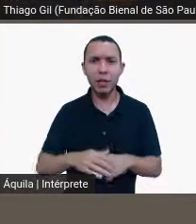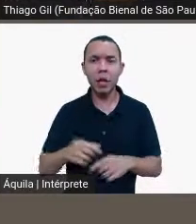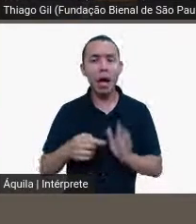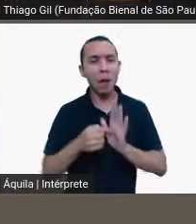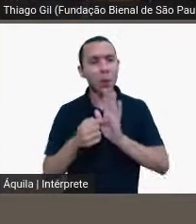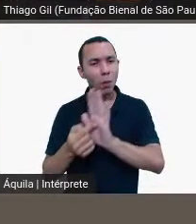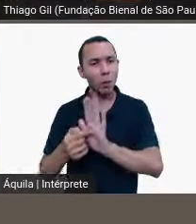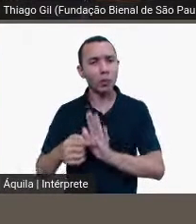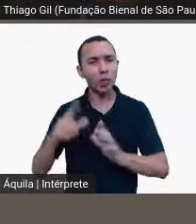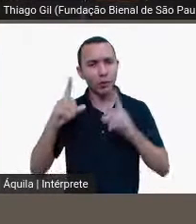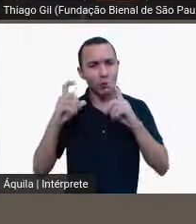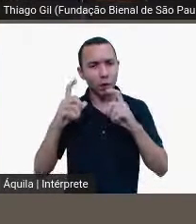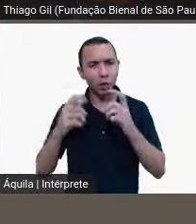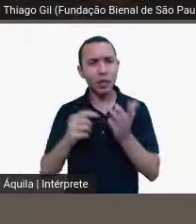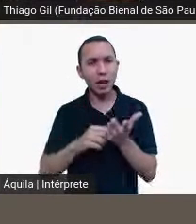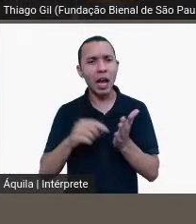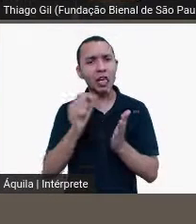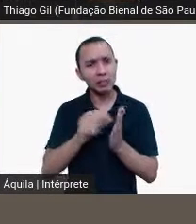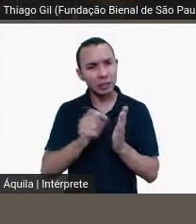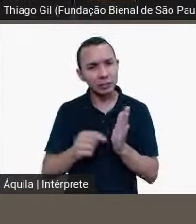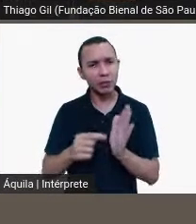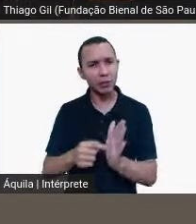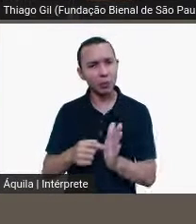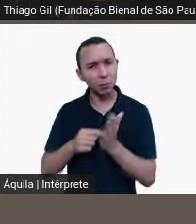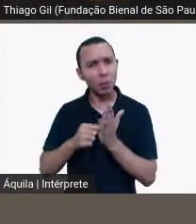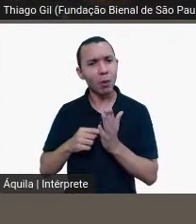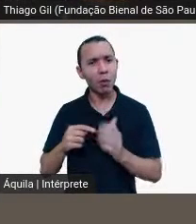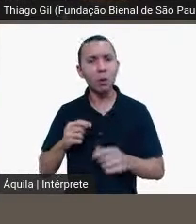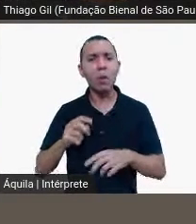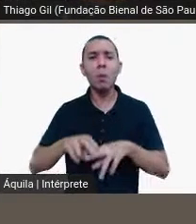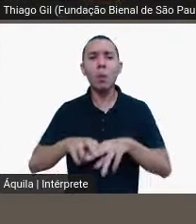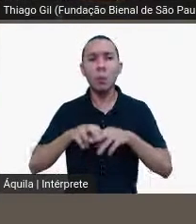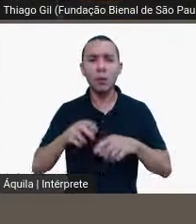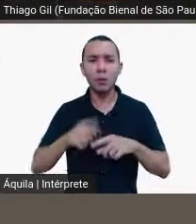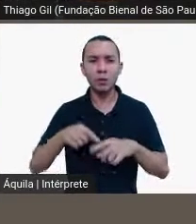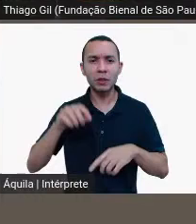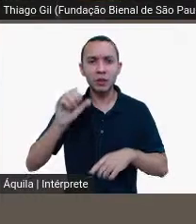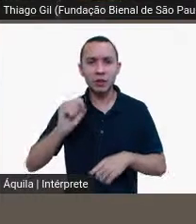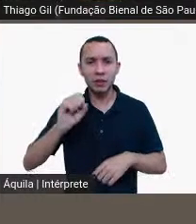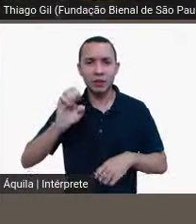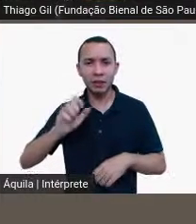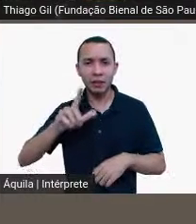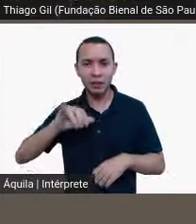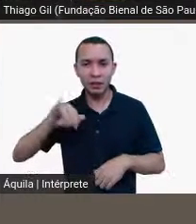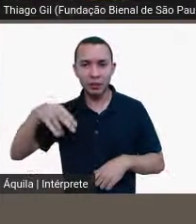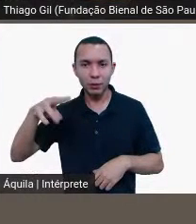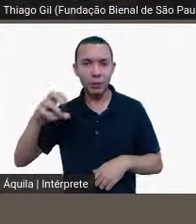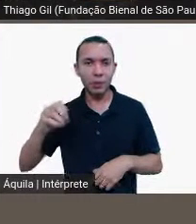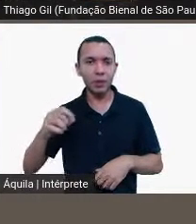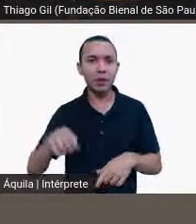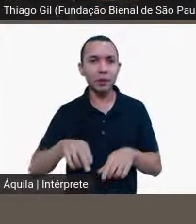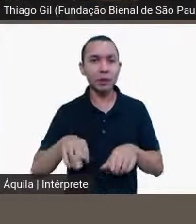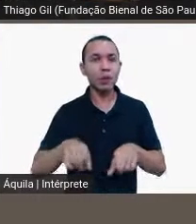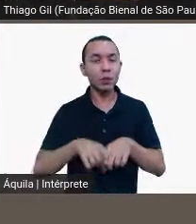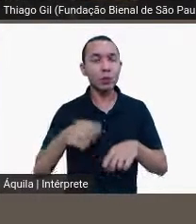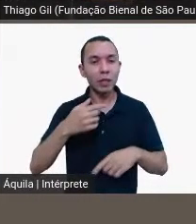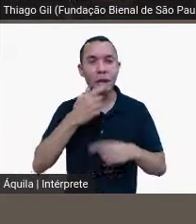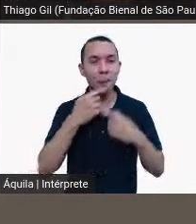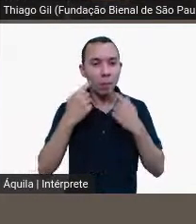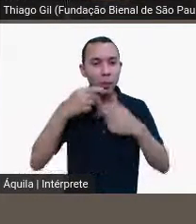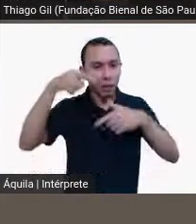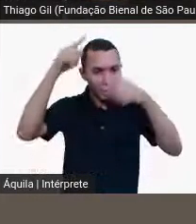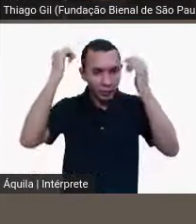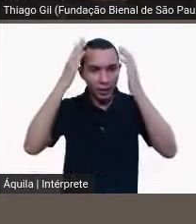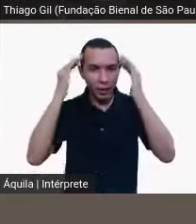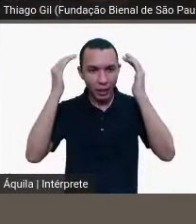fotografia com a dedicatória. Tudo isso é por causa do cinema. Ela usa a boca de May Murray e o cabelinho de Bebê